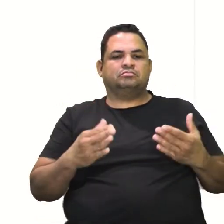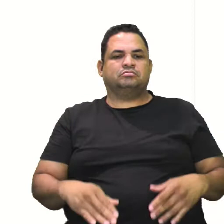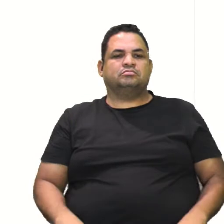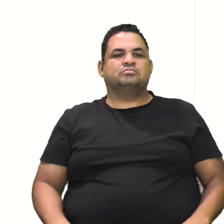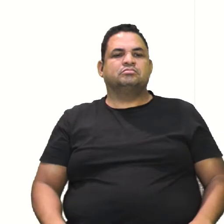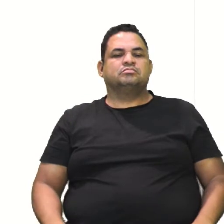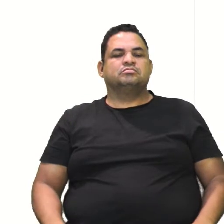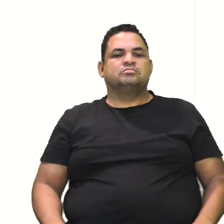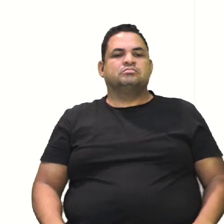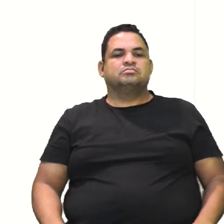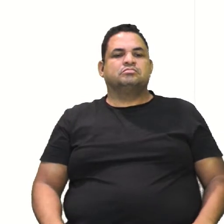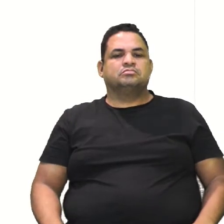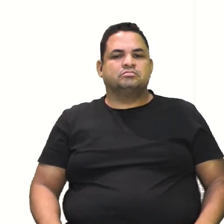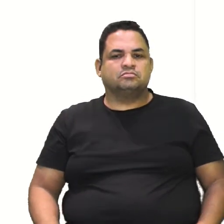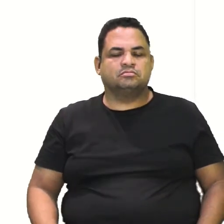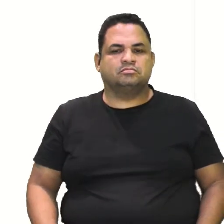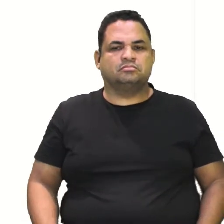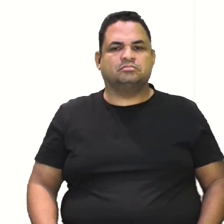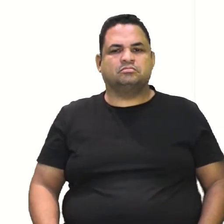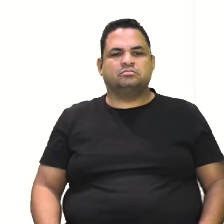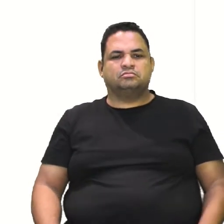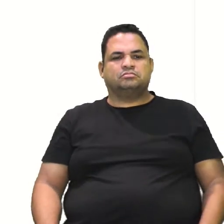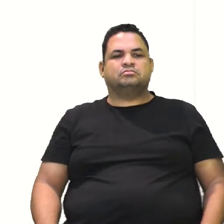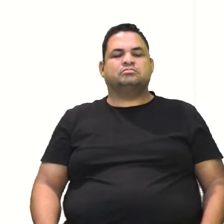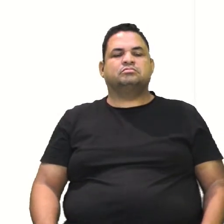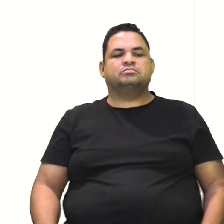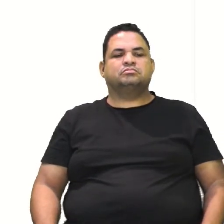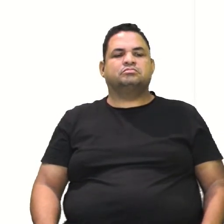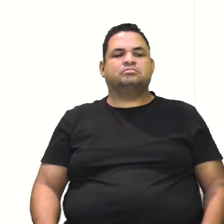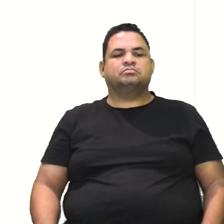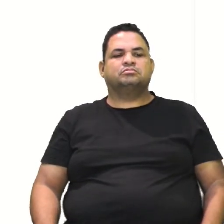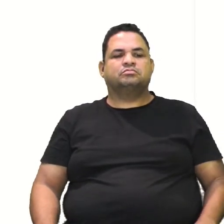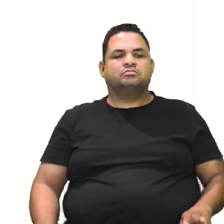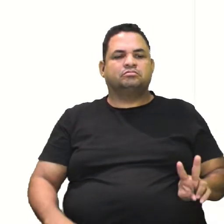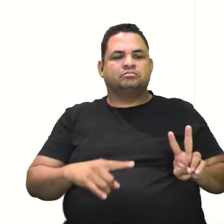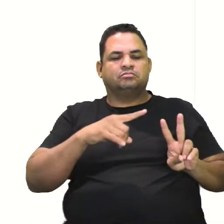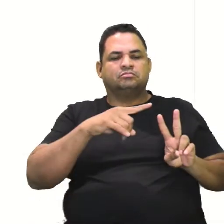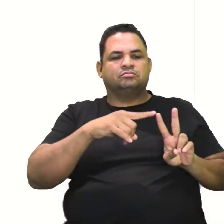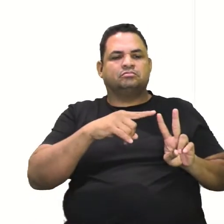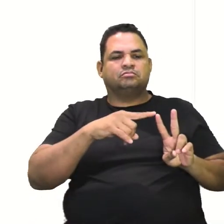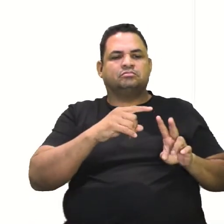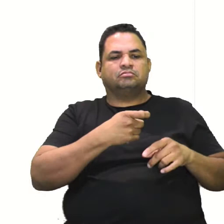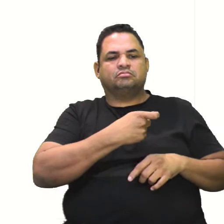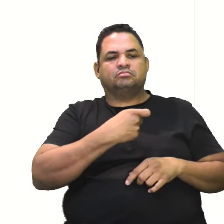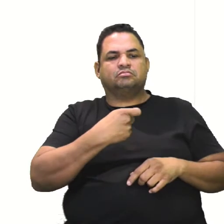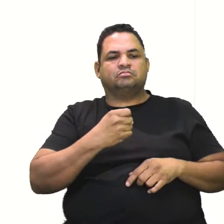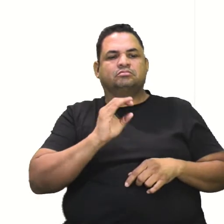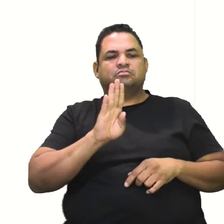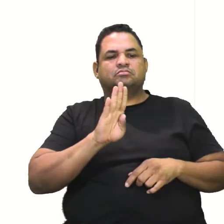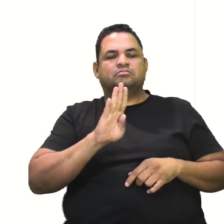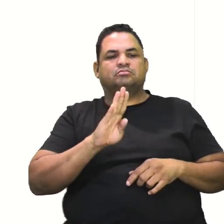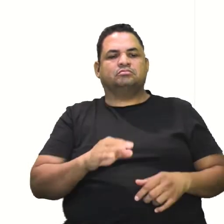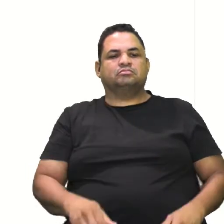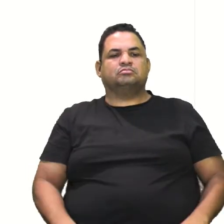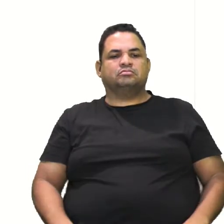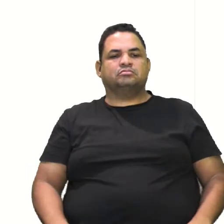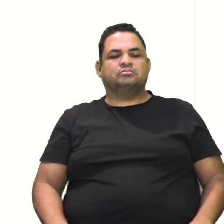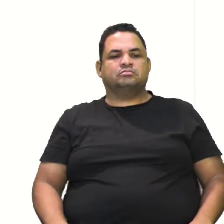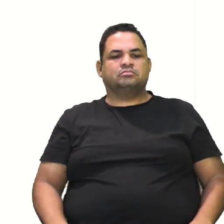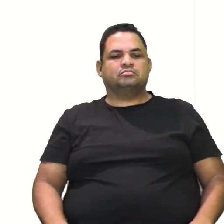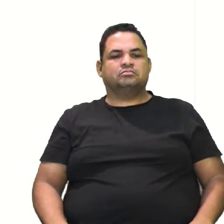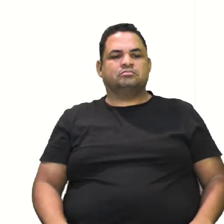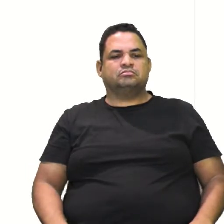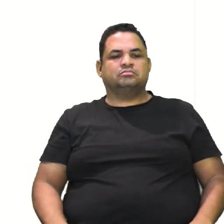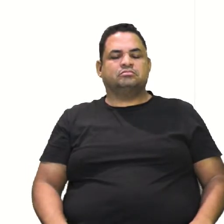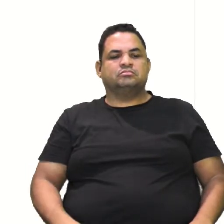a mesmo e o b como se fosse o centro aqui. Pode ser? Beleza. Então vamos lá. Raiz de x do b. 1. X do B, Ao 2.